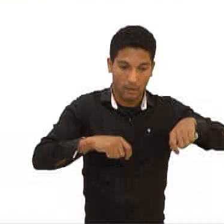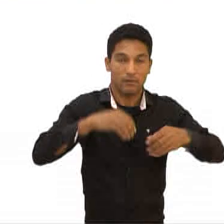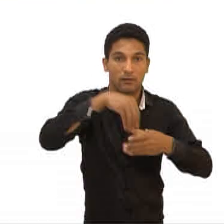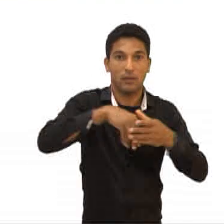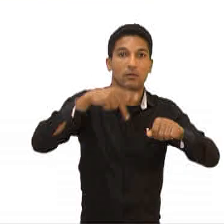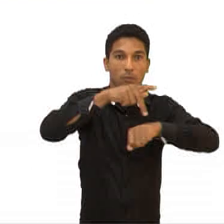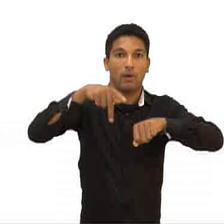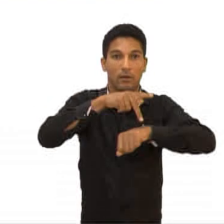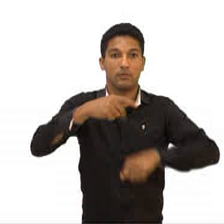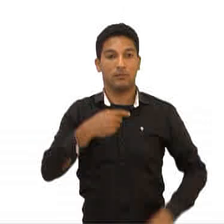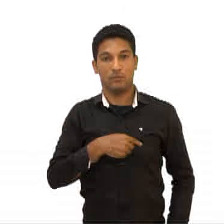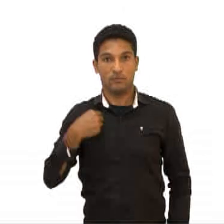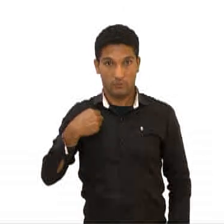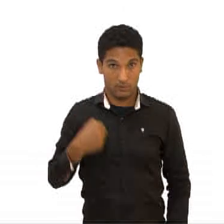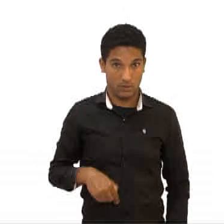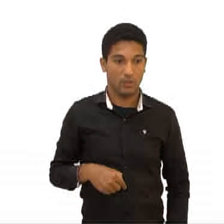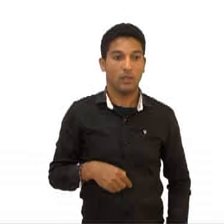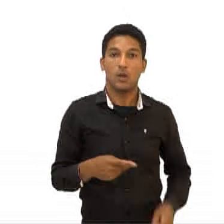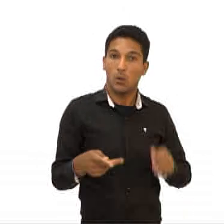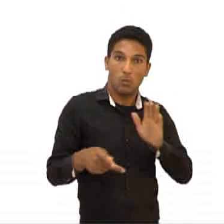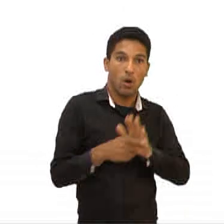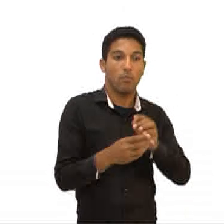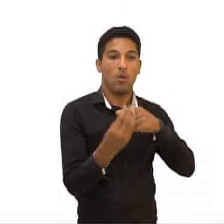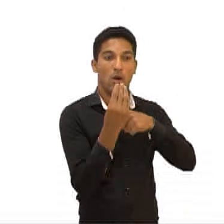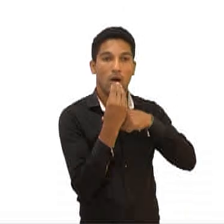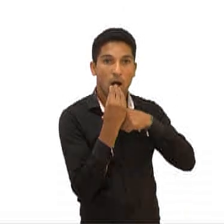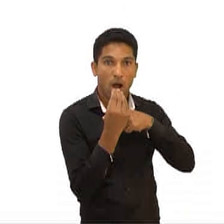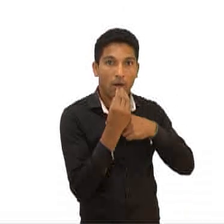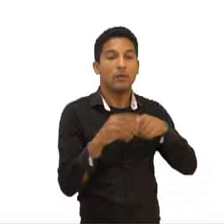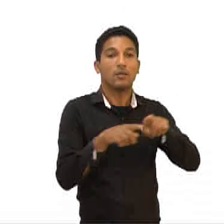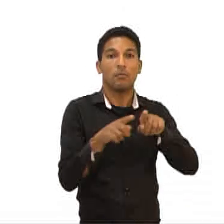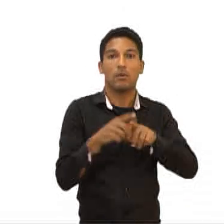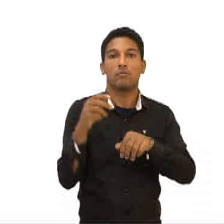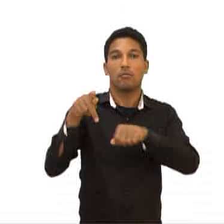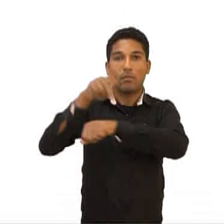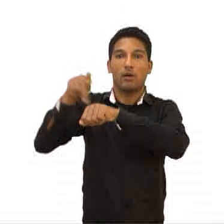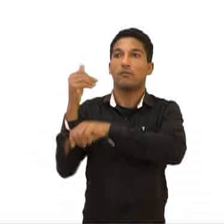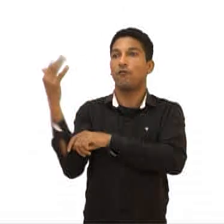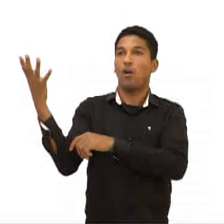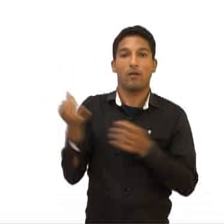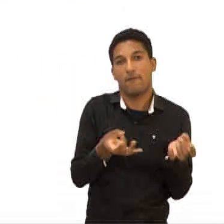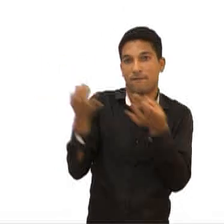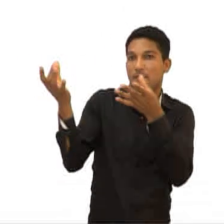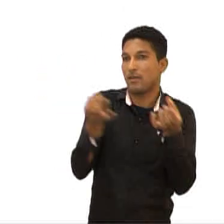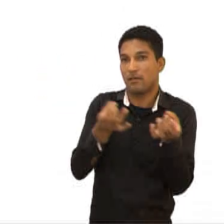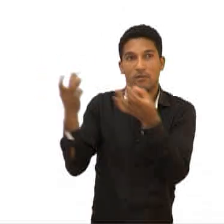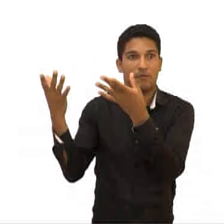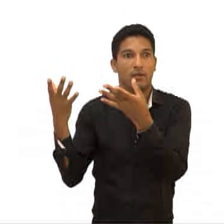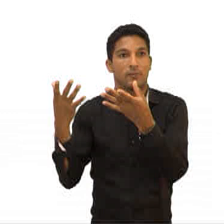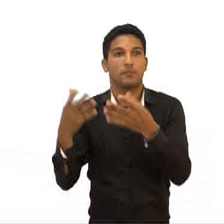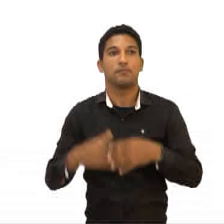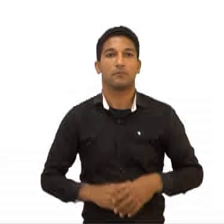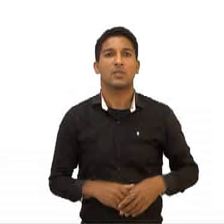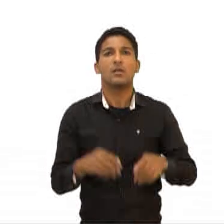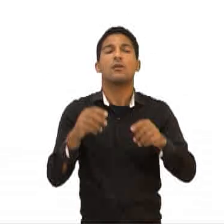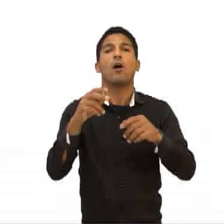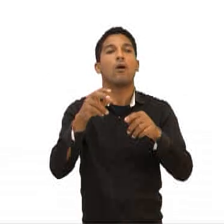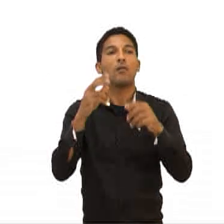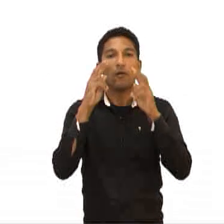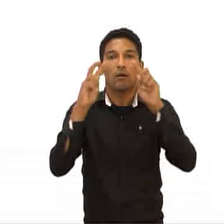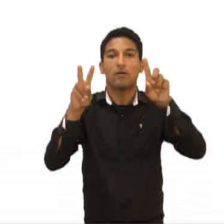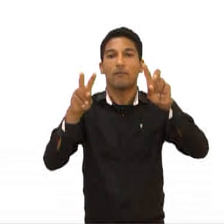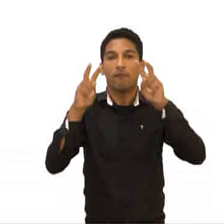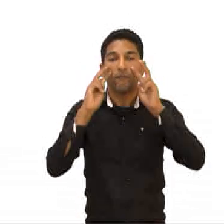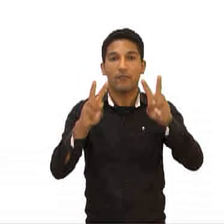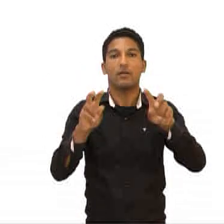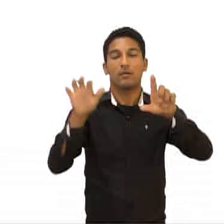vendo aqui, ó, é uma prática da rizicultura, do plantio do arroz em terraços. Isso é uma técnica